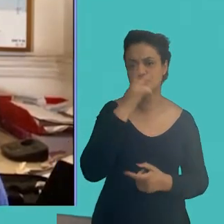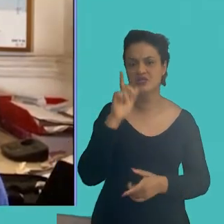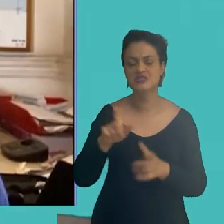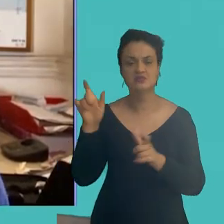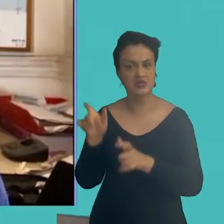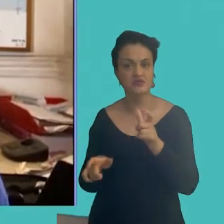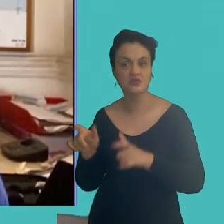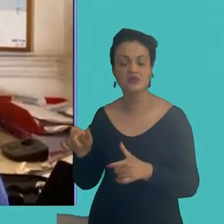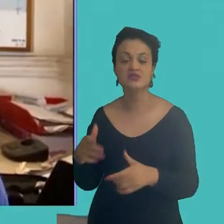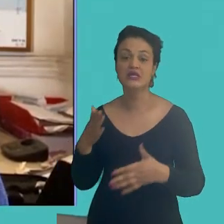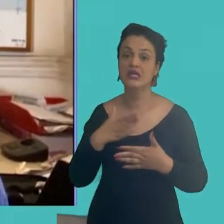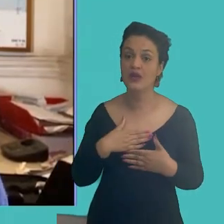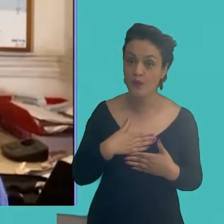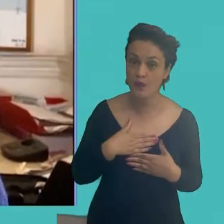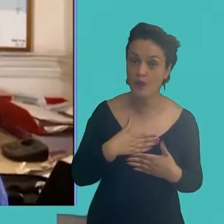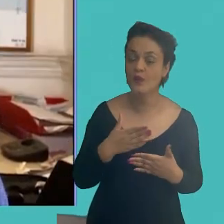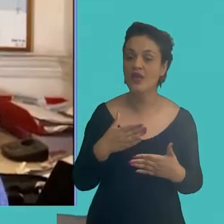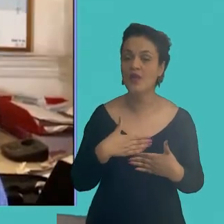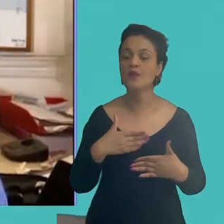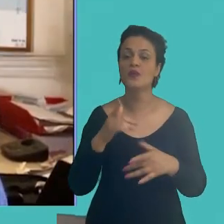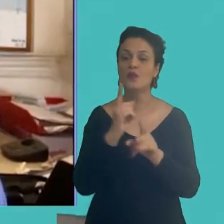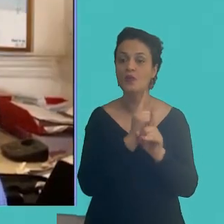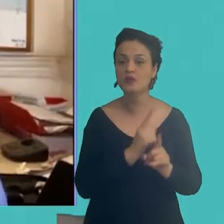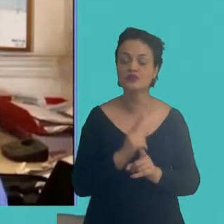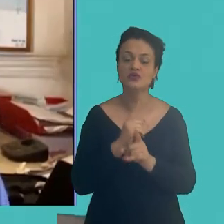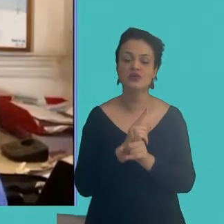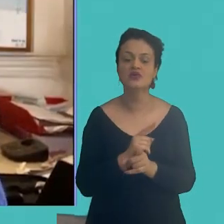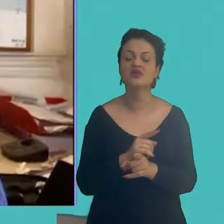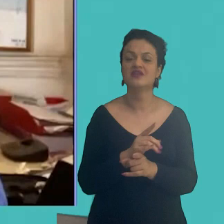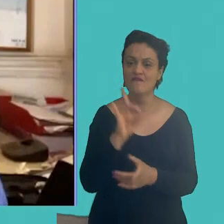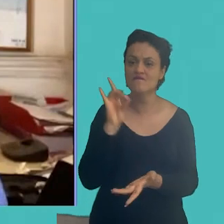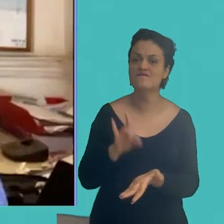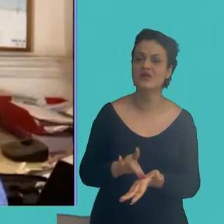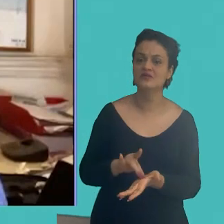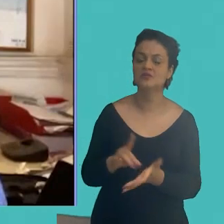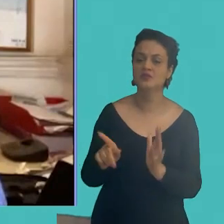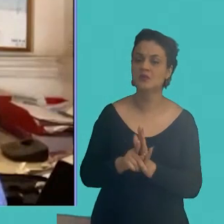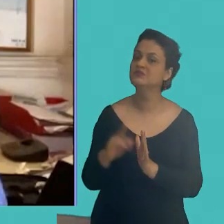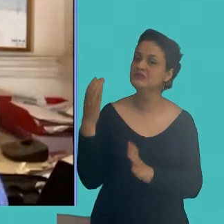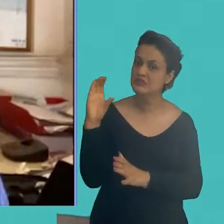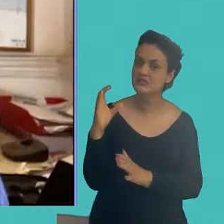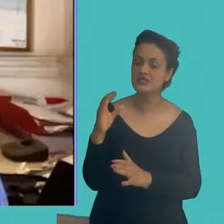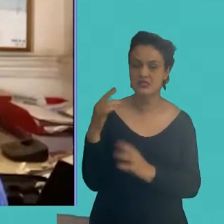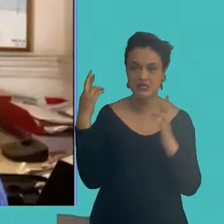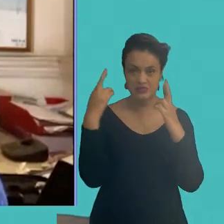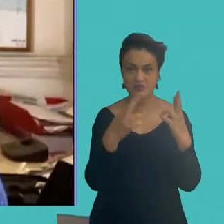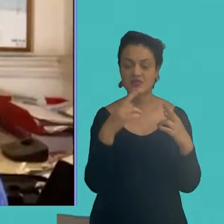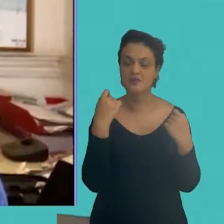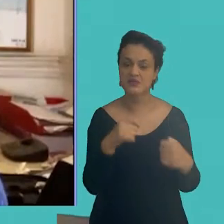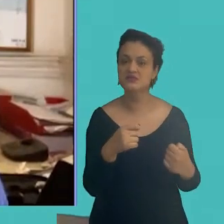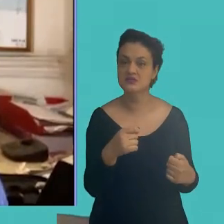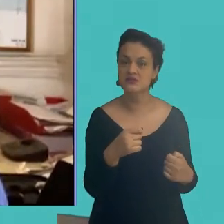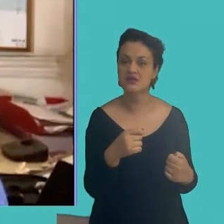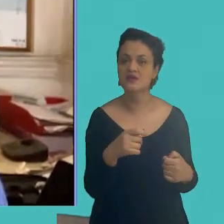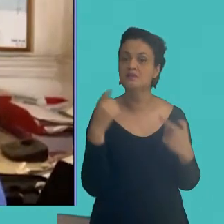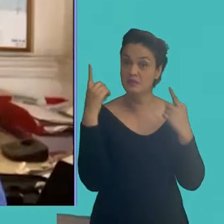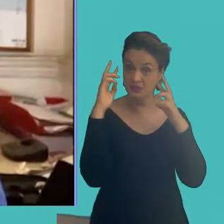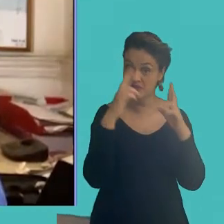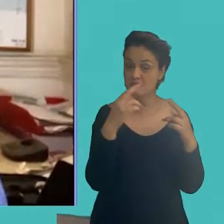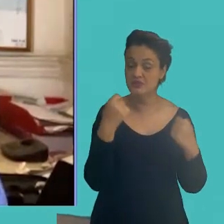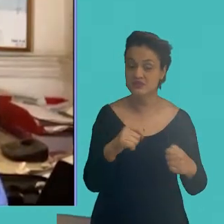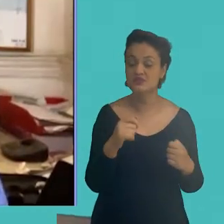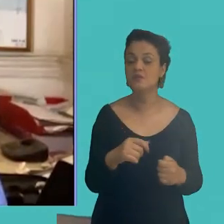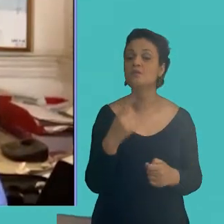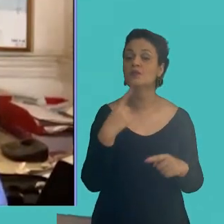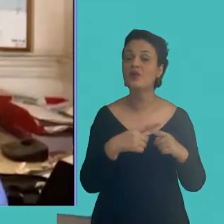William, identifico como achados da ciência, que têm que ser respeitados como tais, porque me parece que são resultado